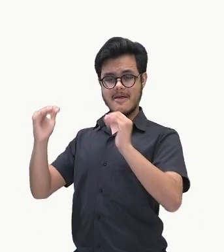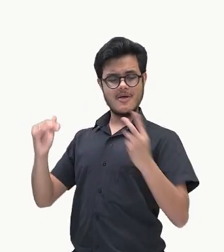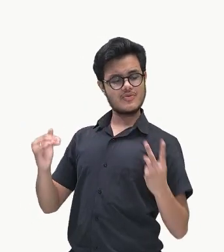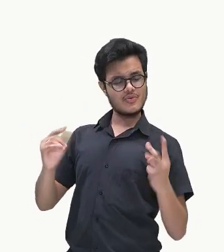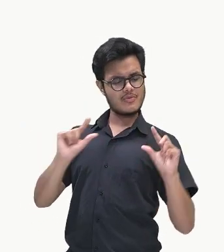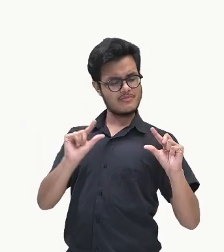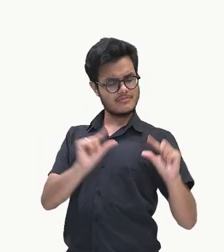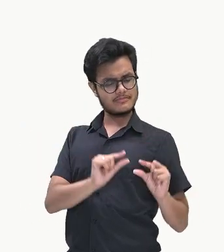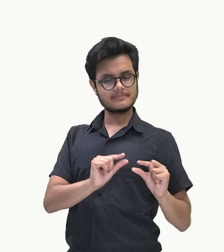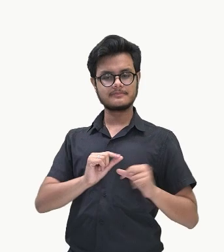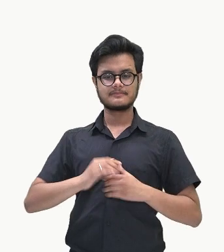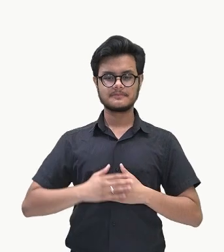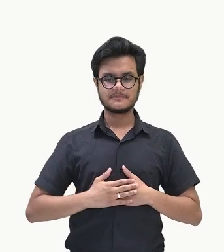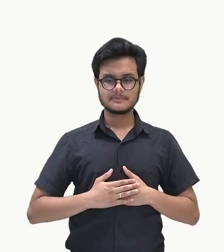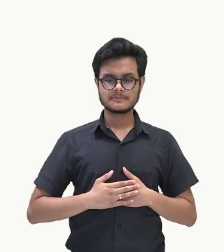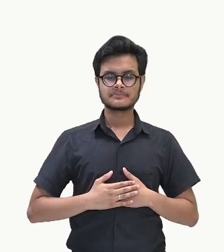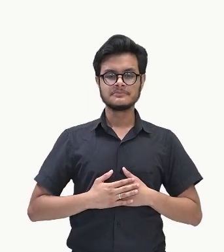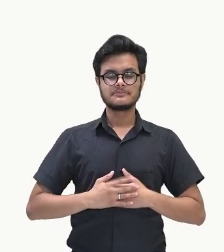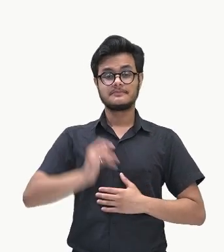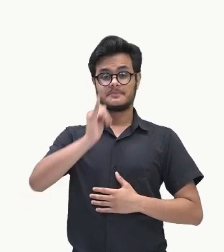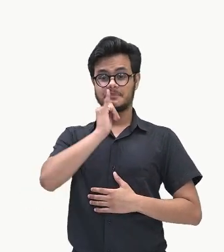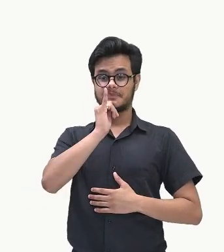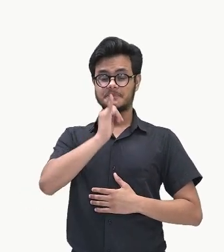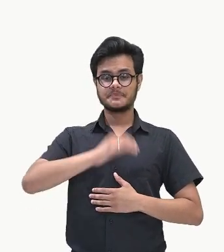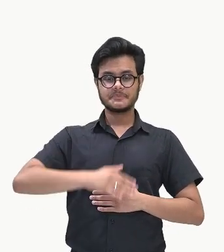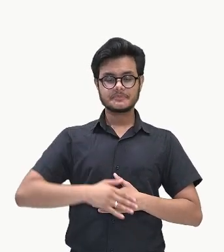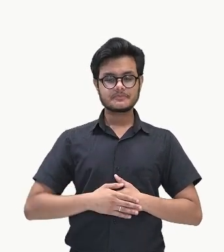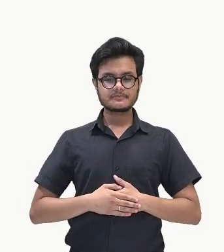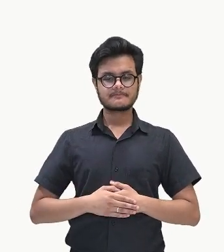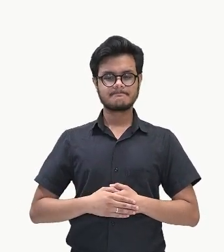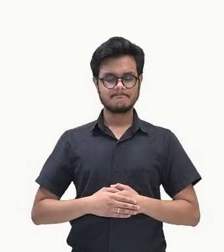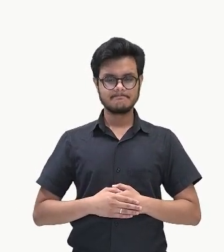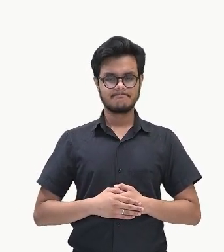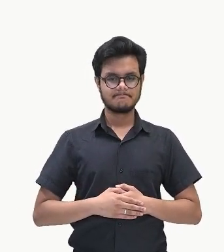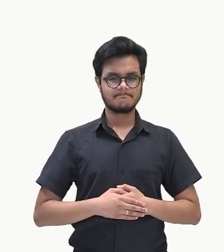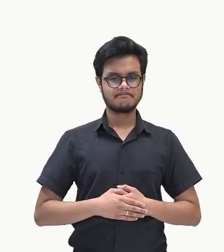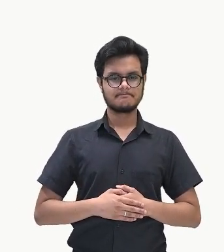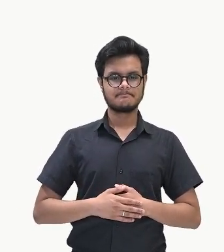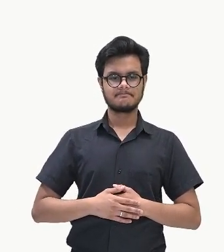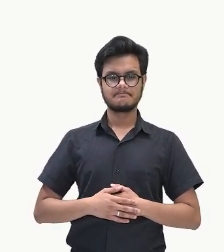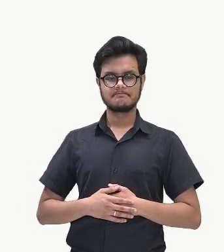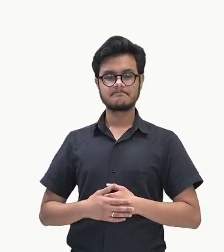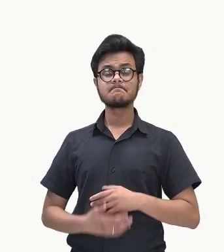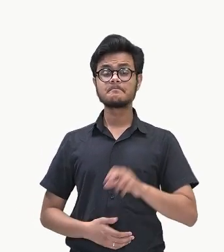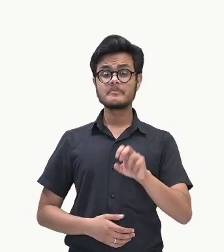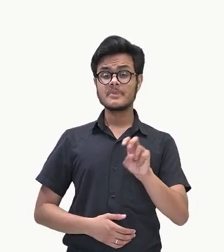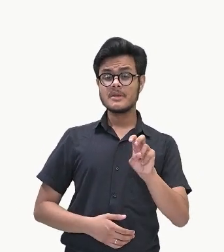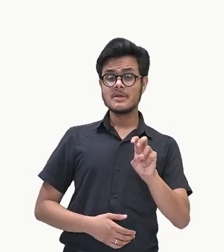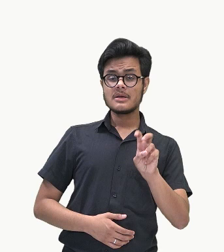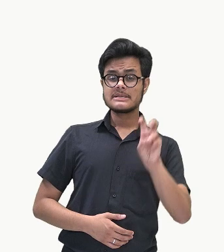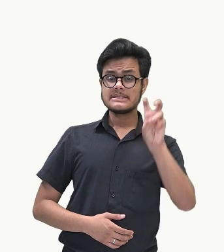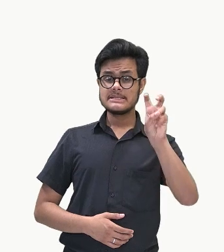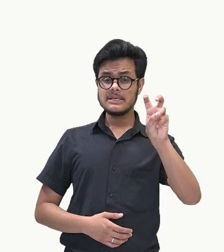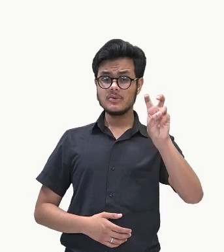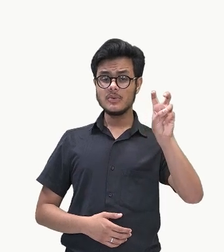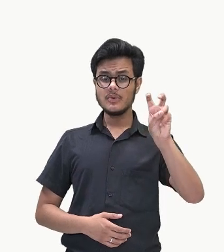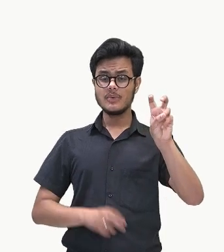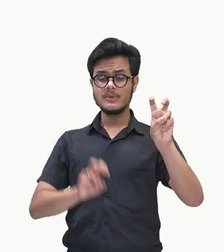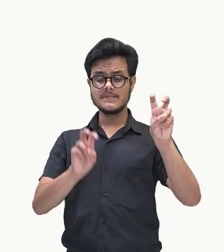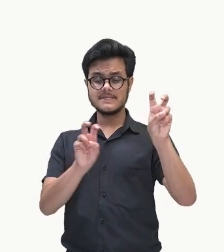nosso segundo exemplo, o índice é 5, tanto num quanto no outro